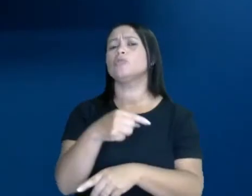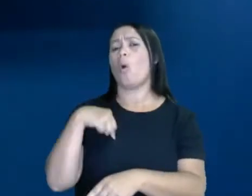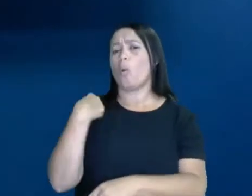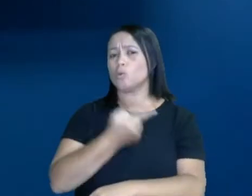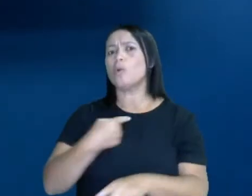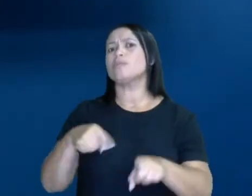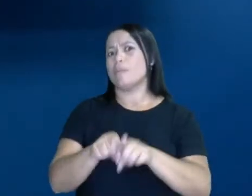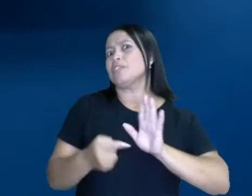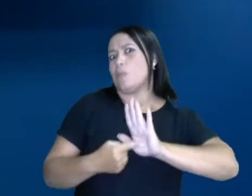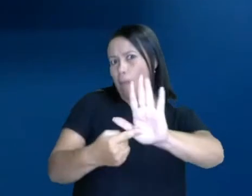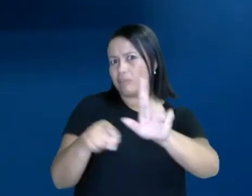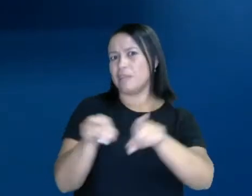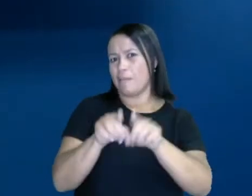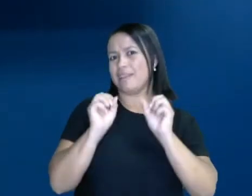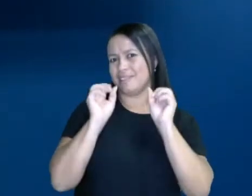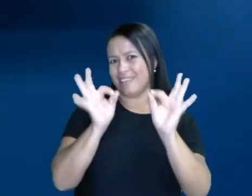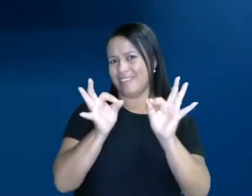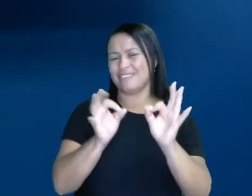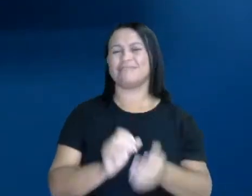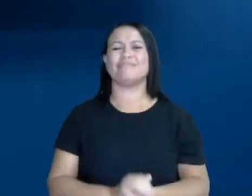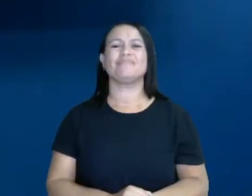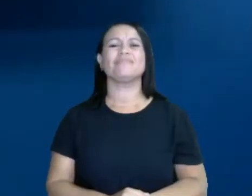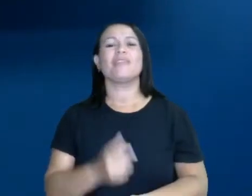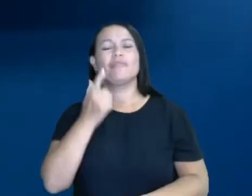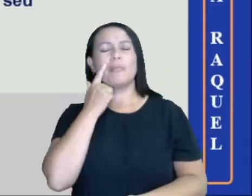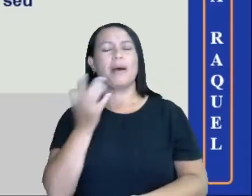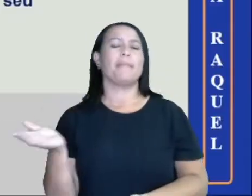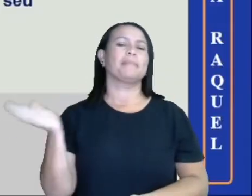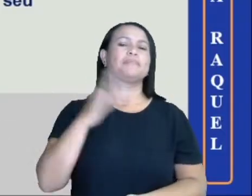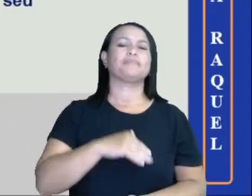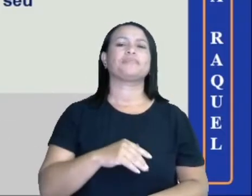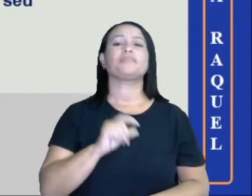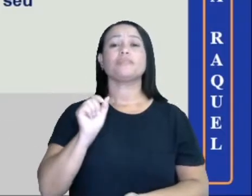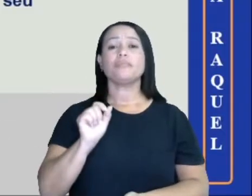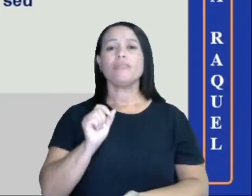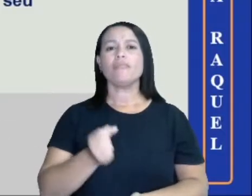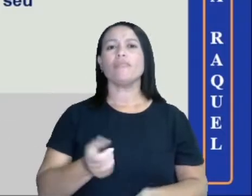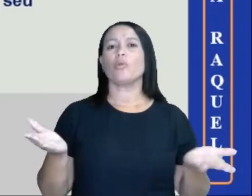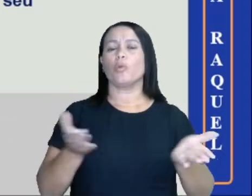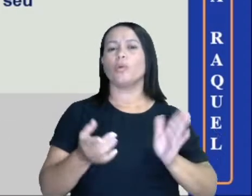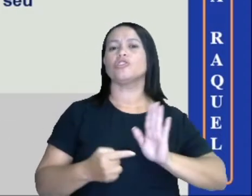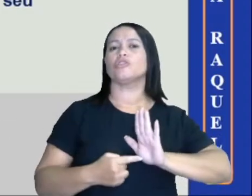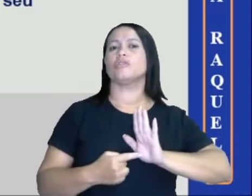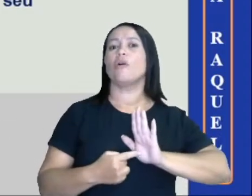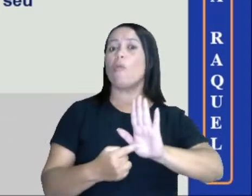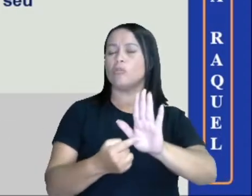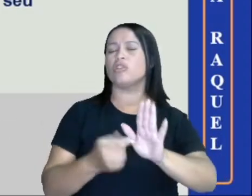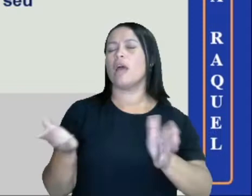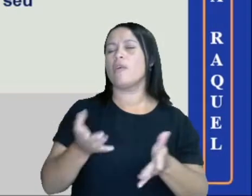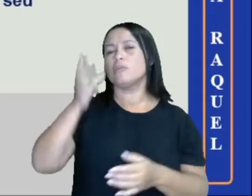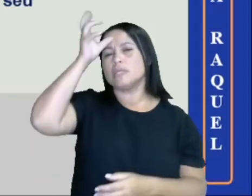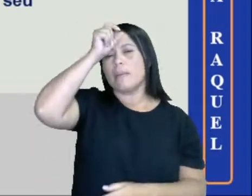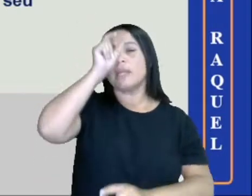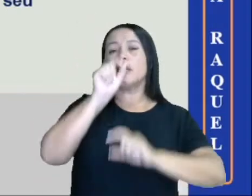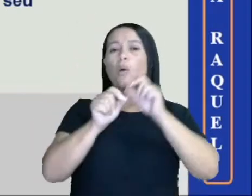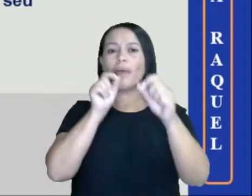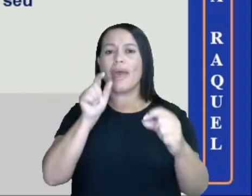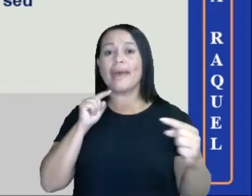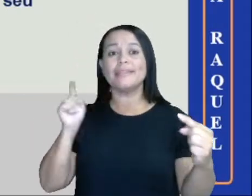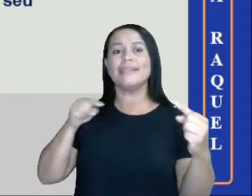que a gente apresenta aqui também, tá certo? Vamos lá. Hoje a gente vai procurar aprender a identificar